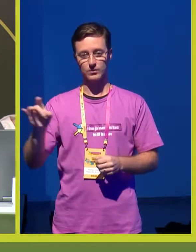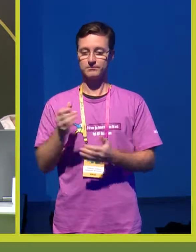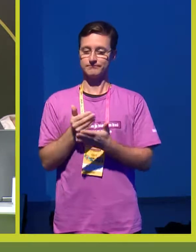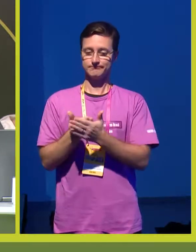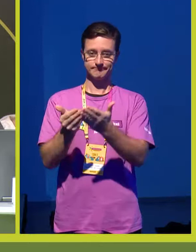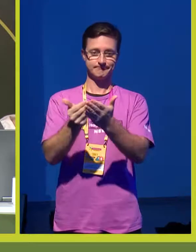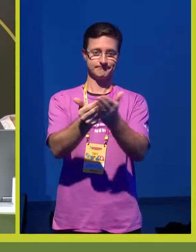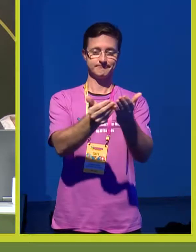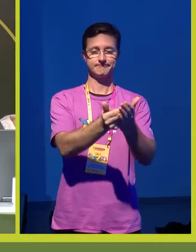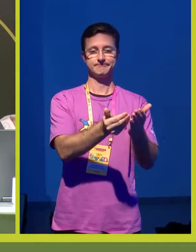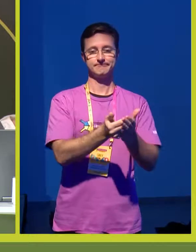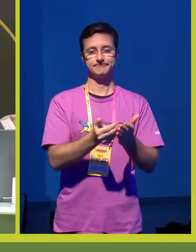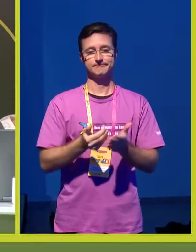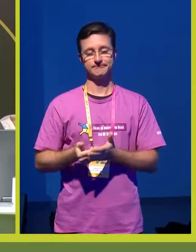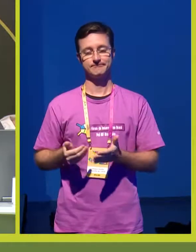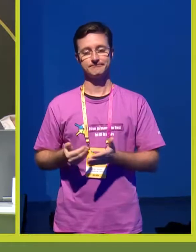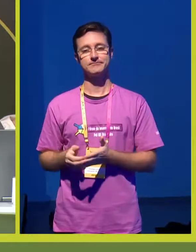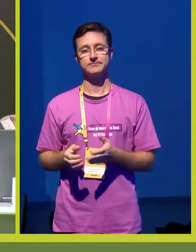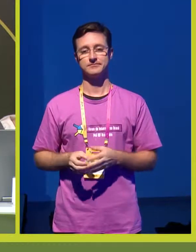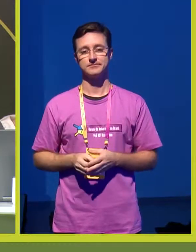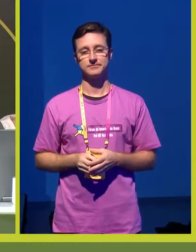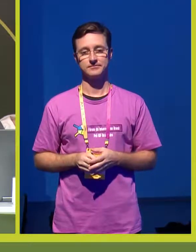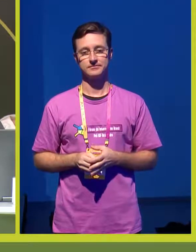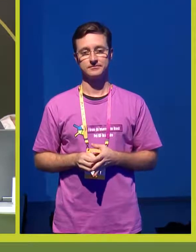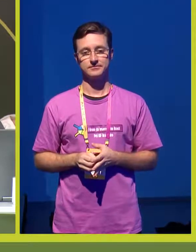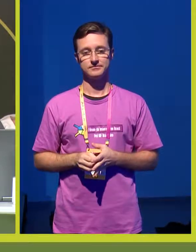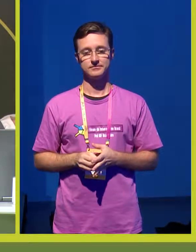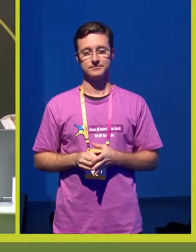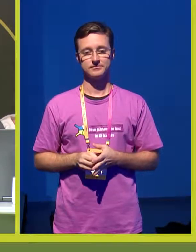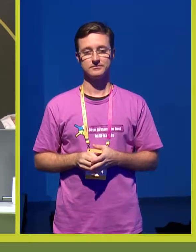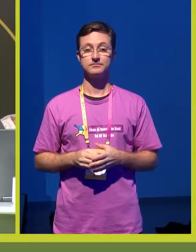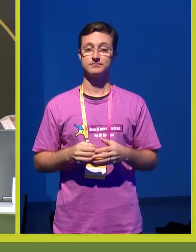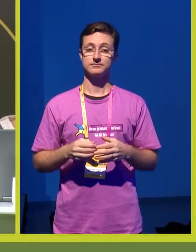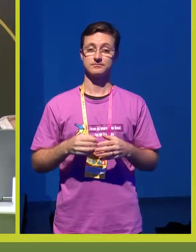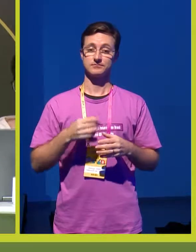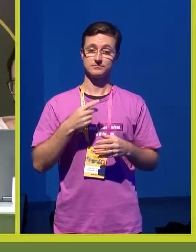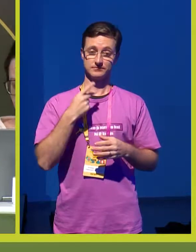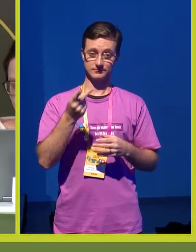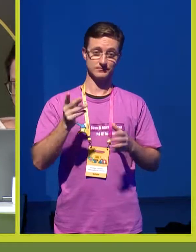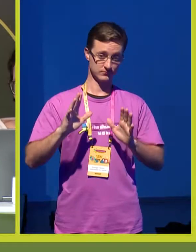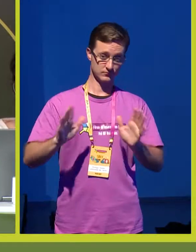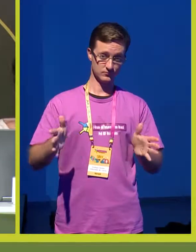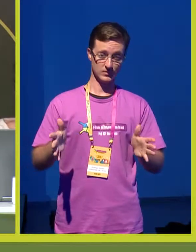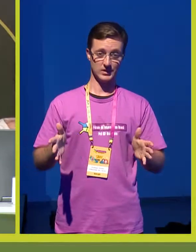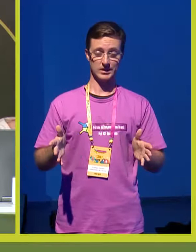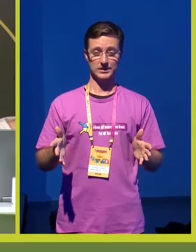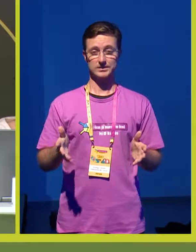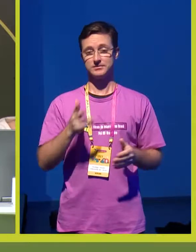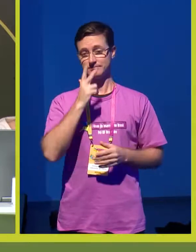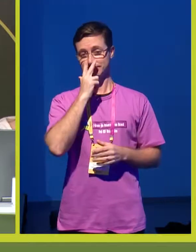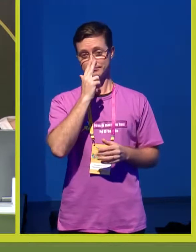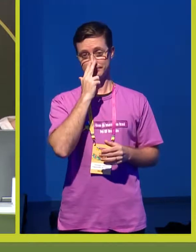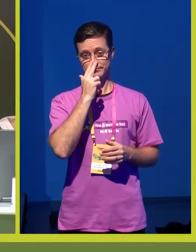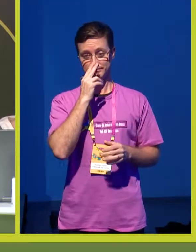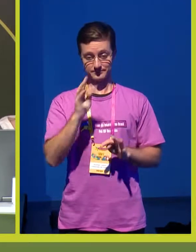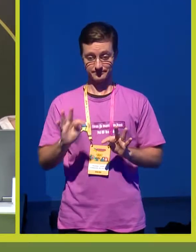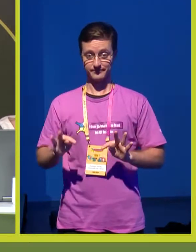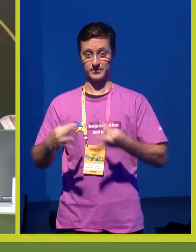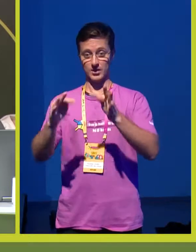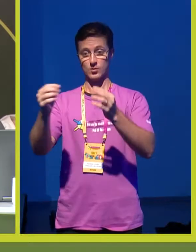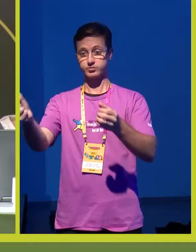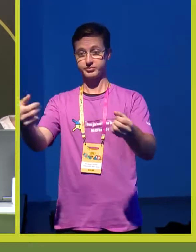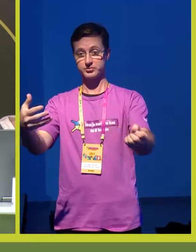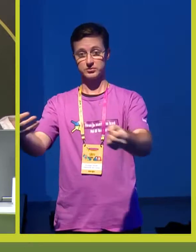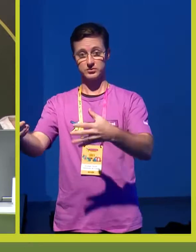de justiça criminal. Dito isso, me parece que o impacto das novas tecnologias de informação